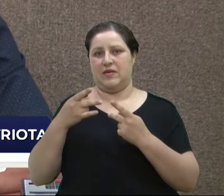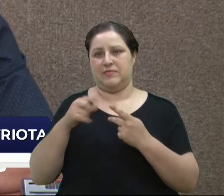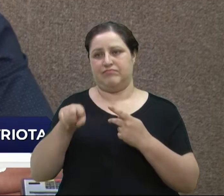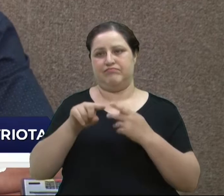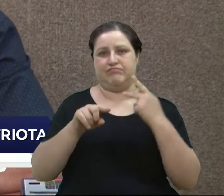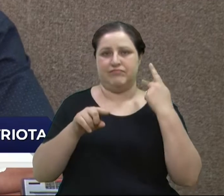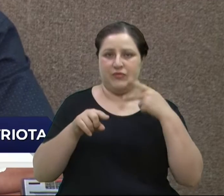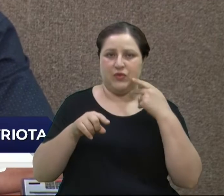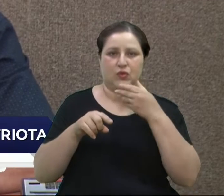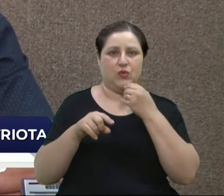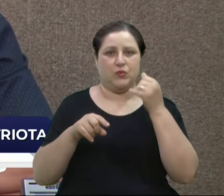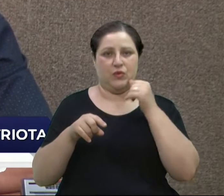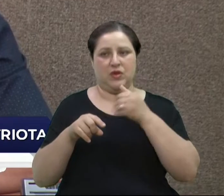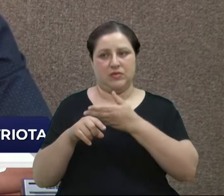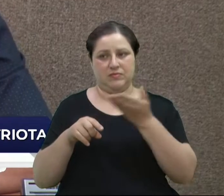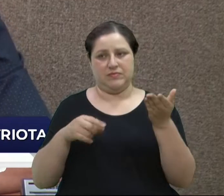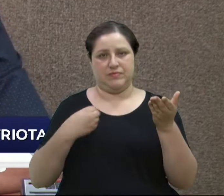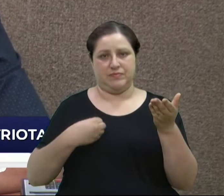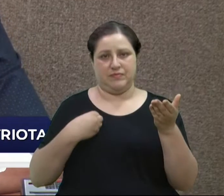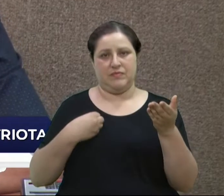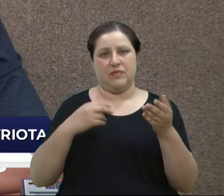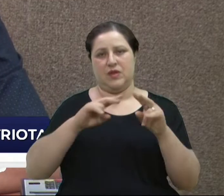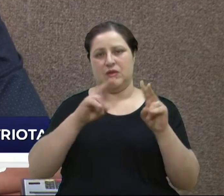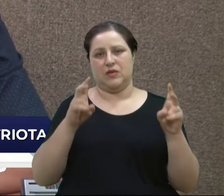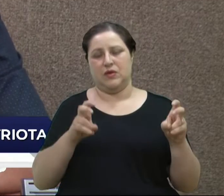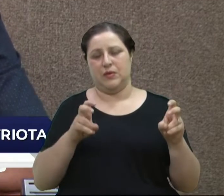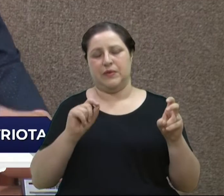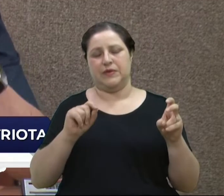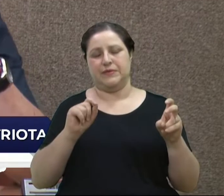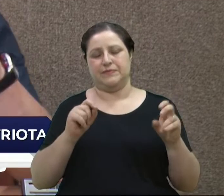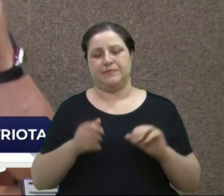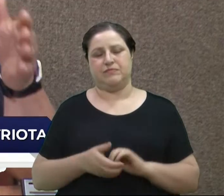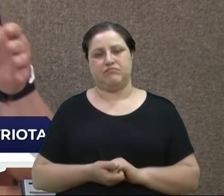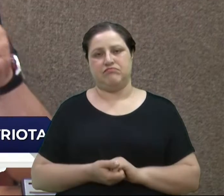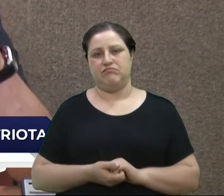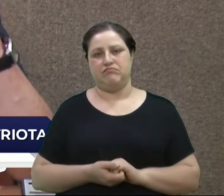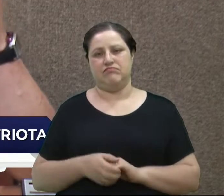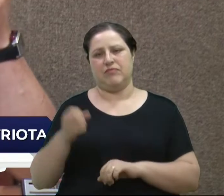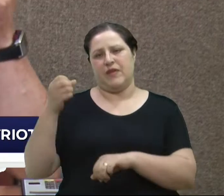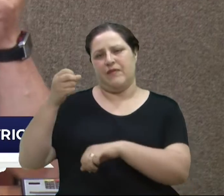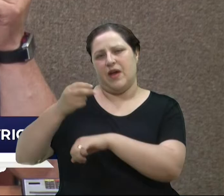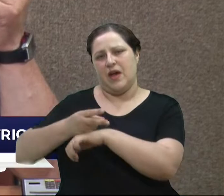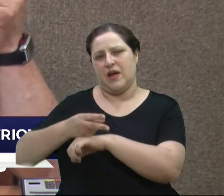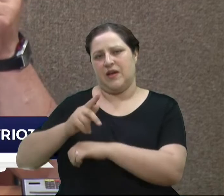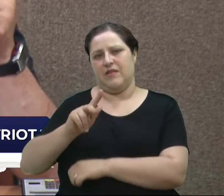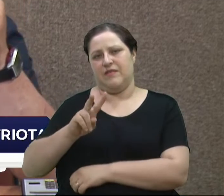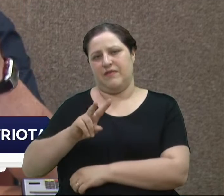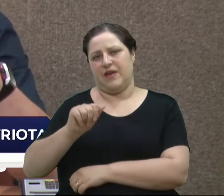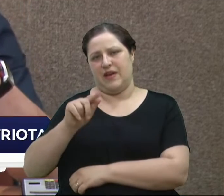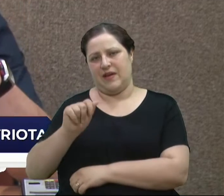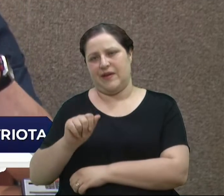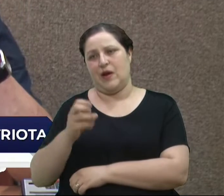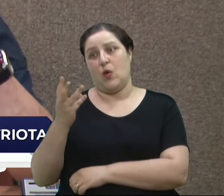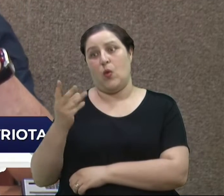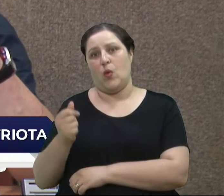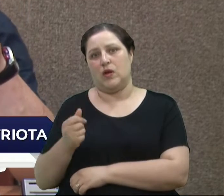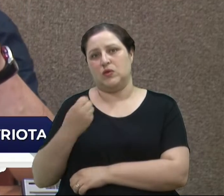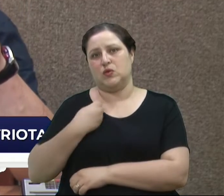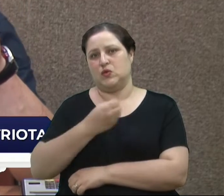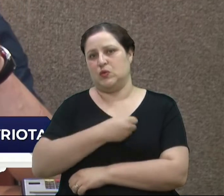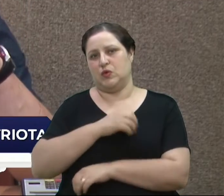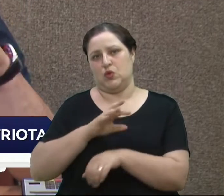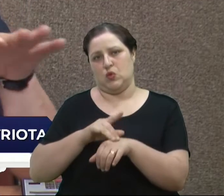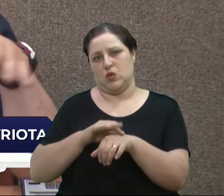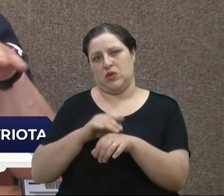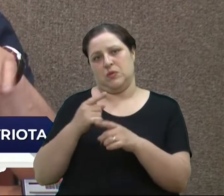senhores presentes, eu não vou entrar no mérito das vagas, de quantos doentes tem, porque isso aí é para